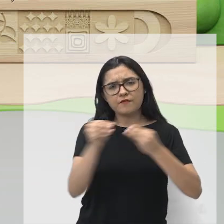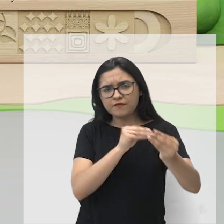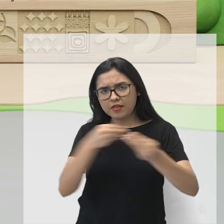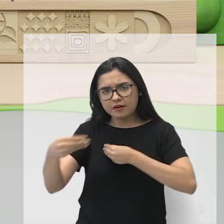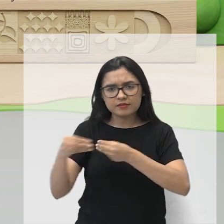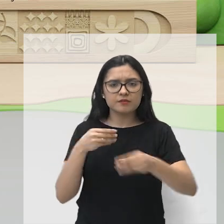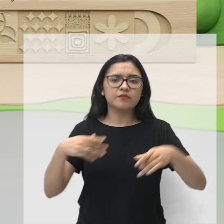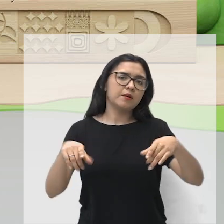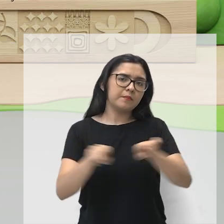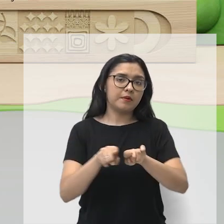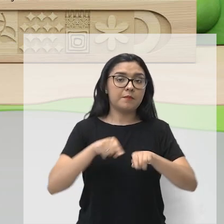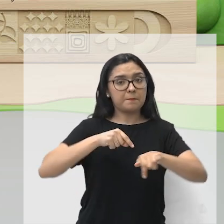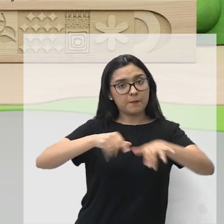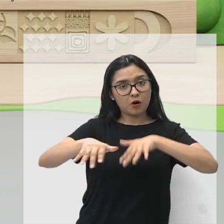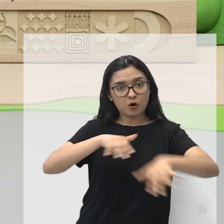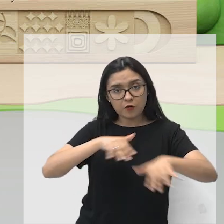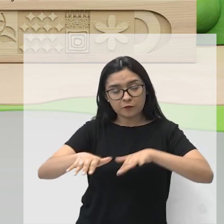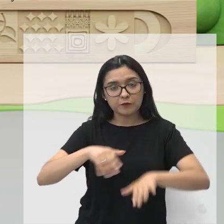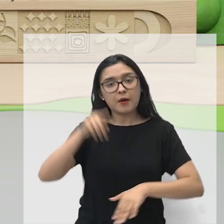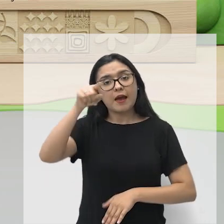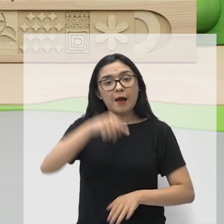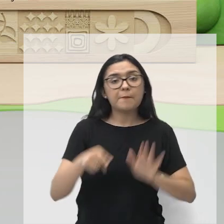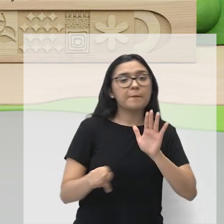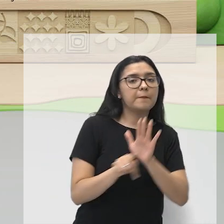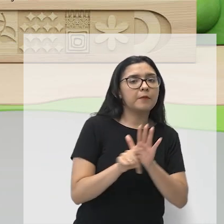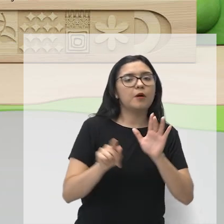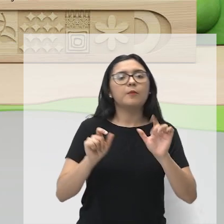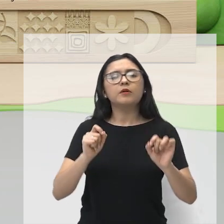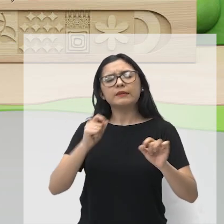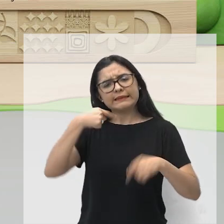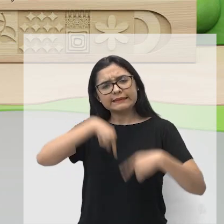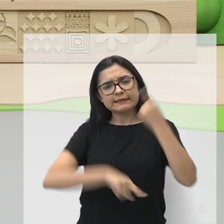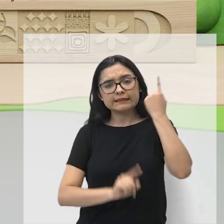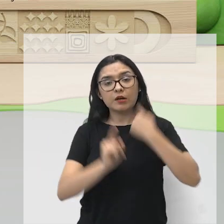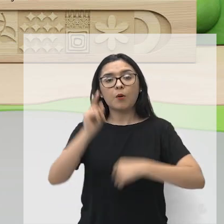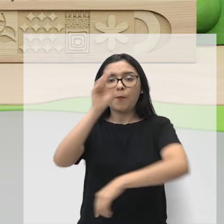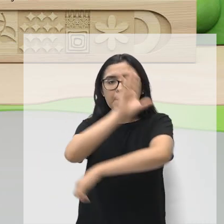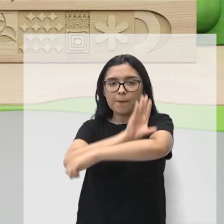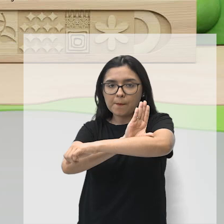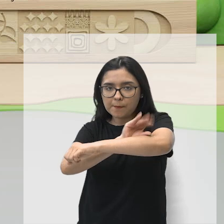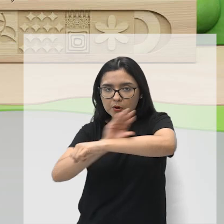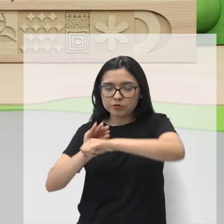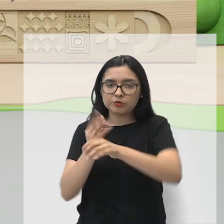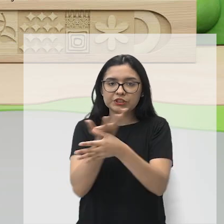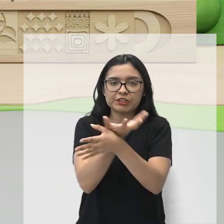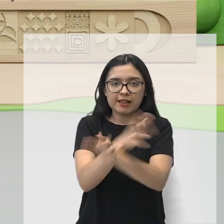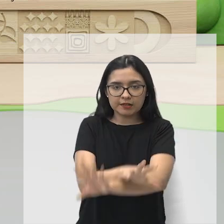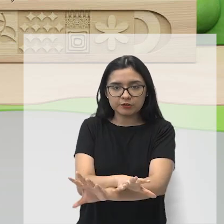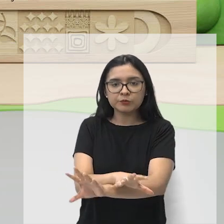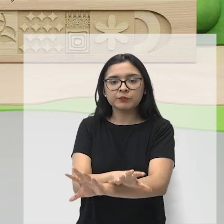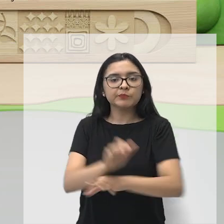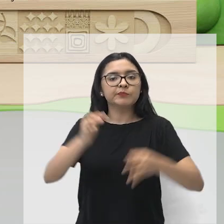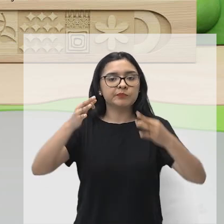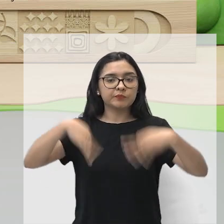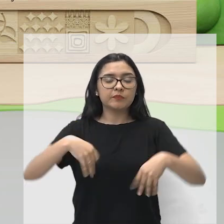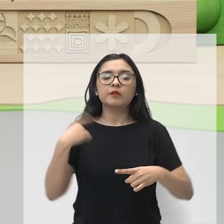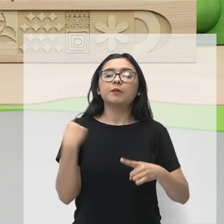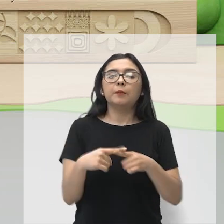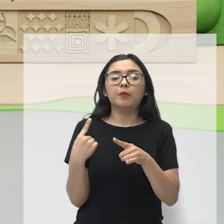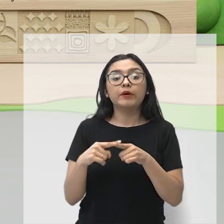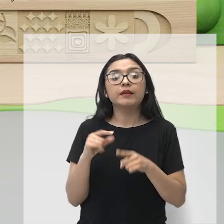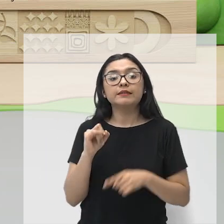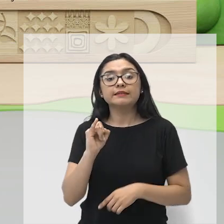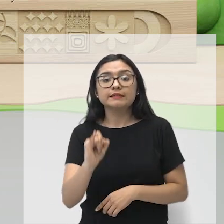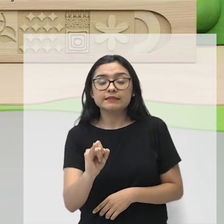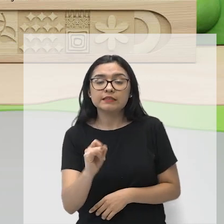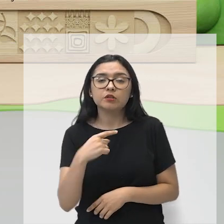e móvel é fornecida pelo sistema que nós chamamos de músculo esquelético, certo? Porque se a